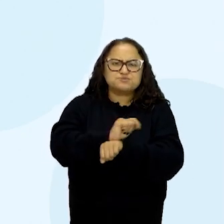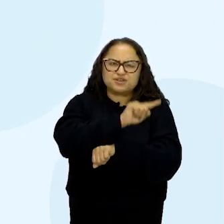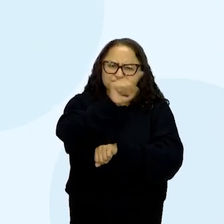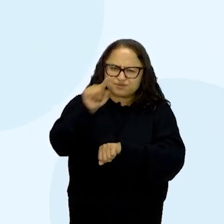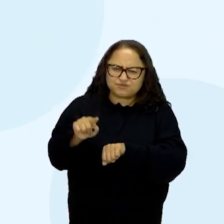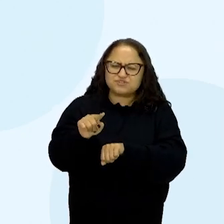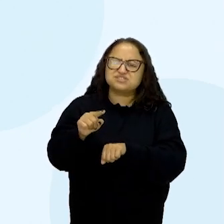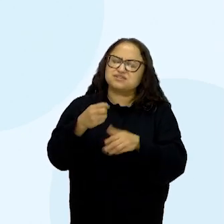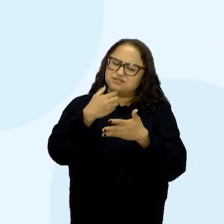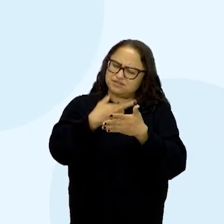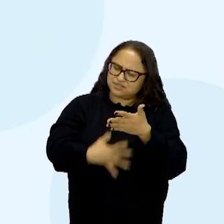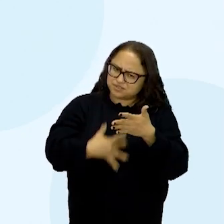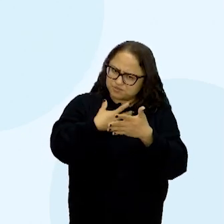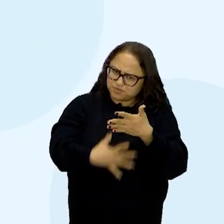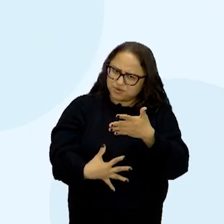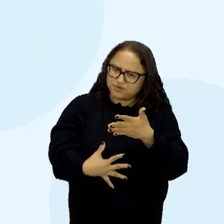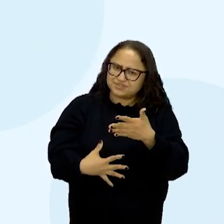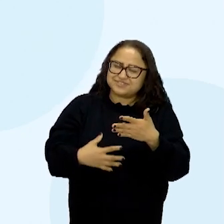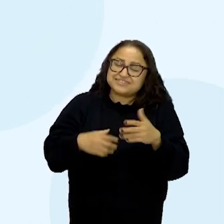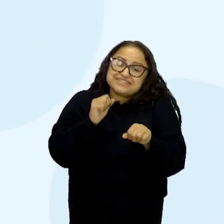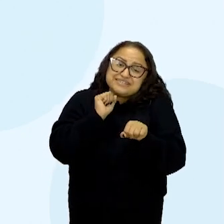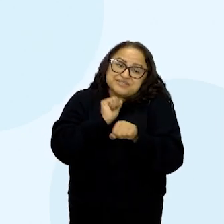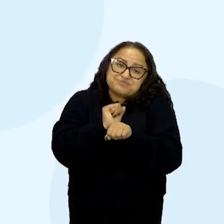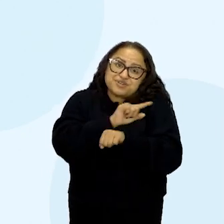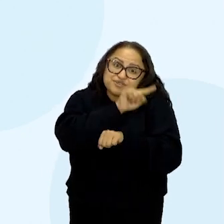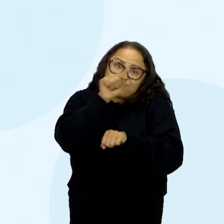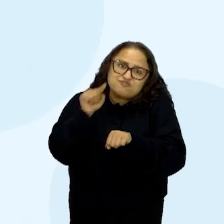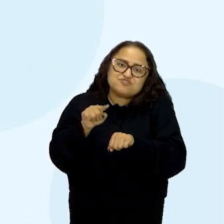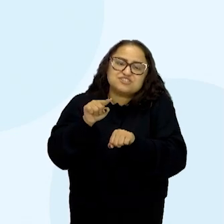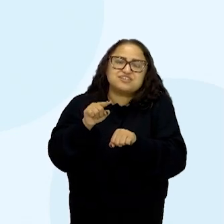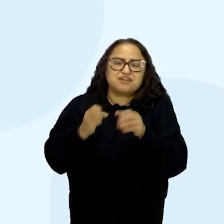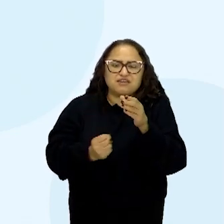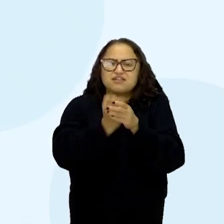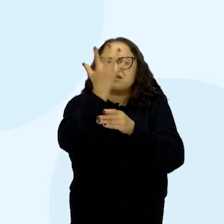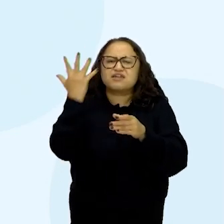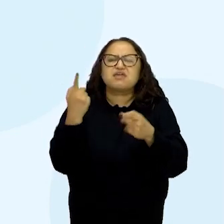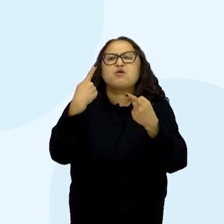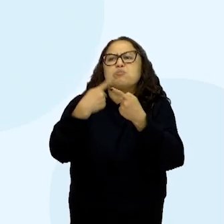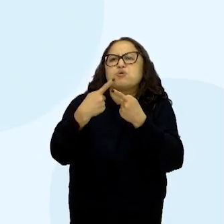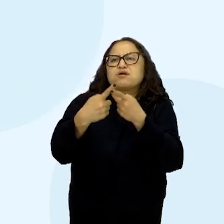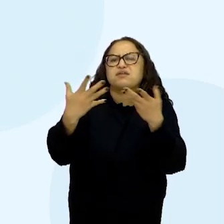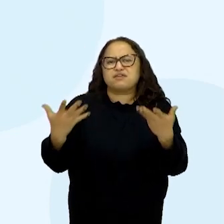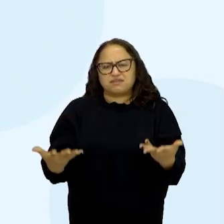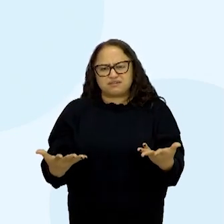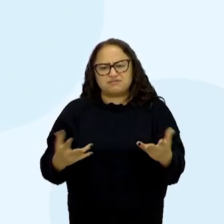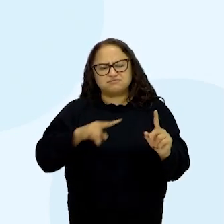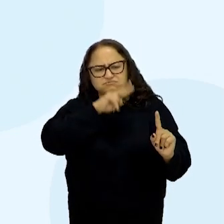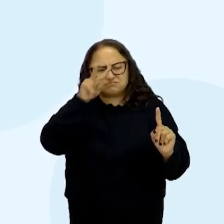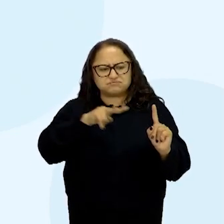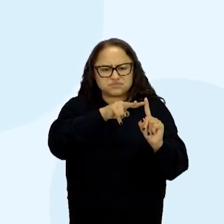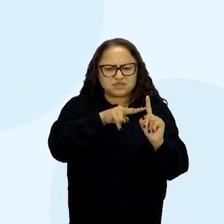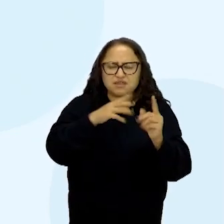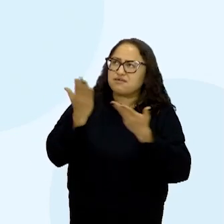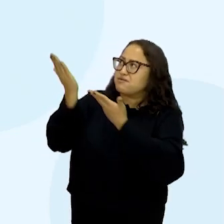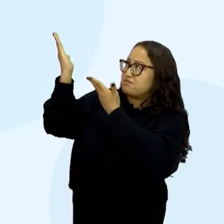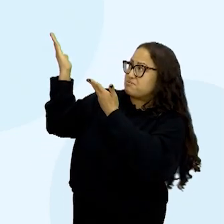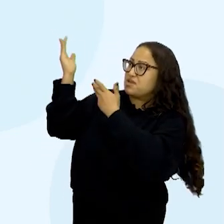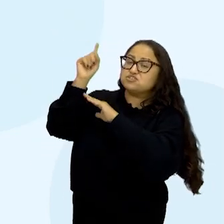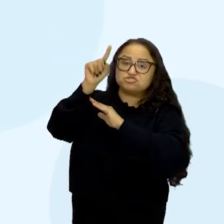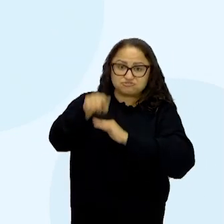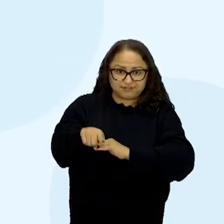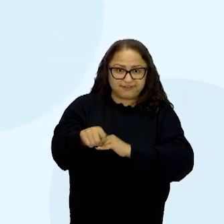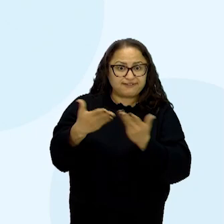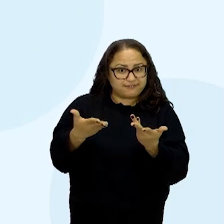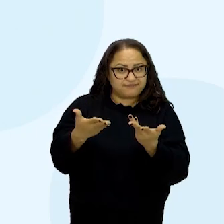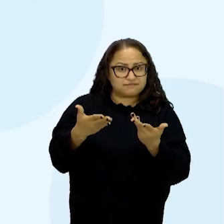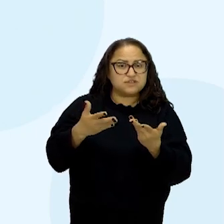is about. I think we create stereotypes because... Então, eu acredito que essa imagem é sobre, eu acho que nós